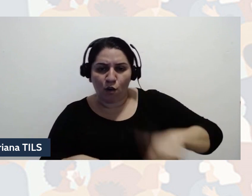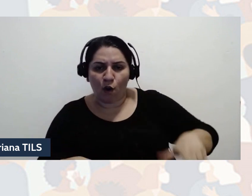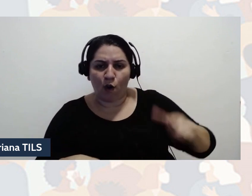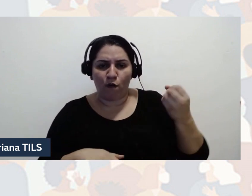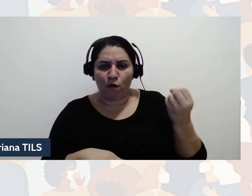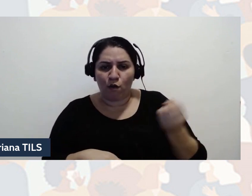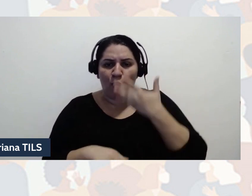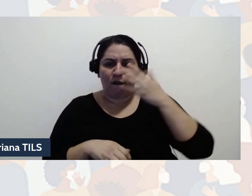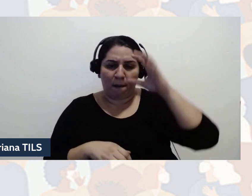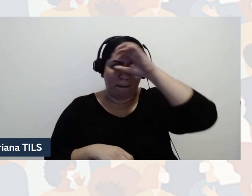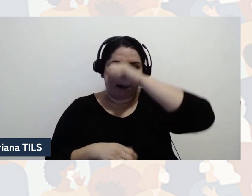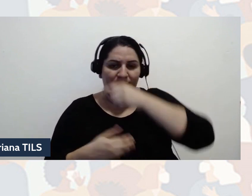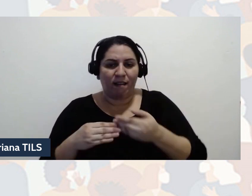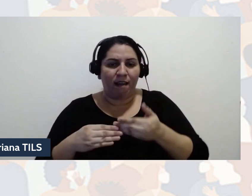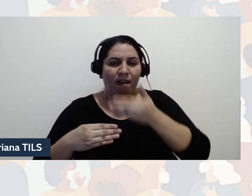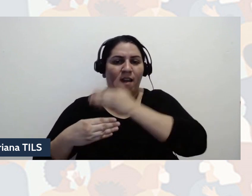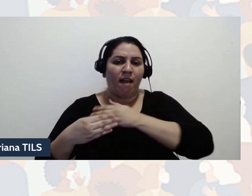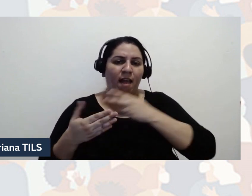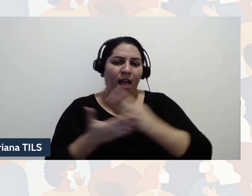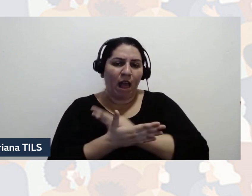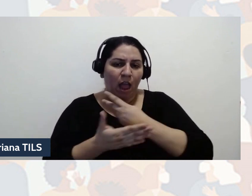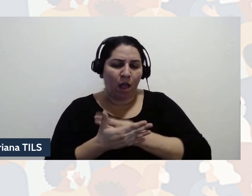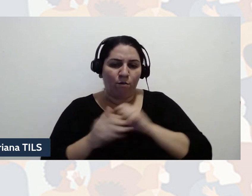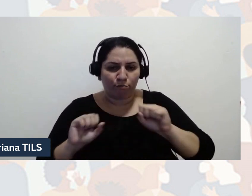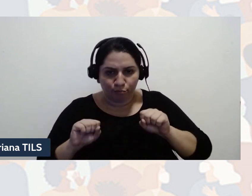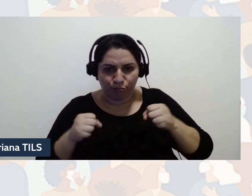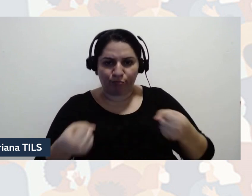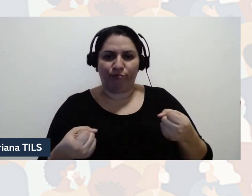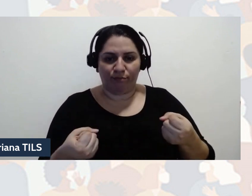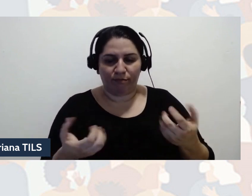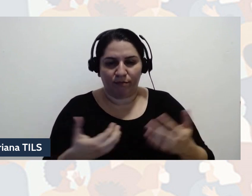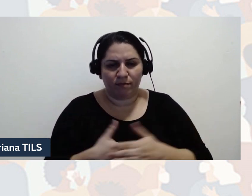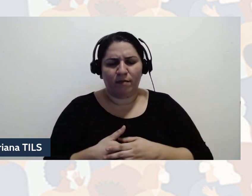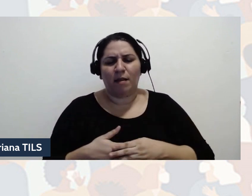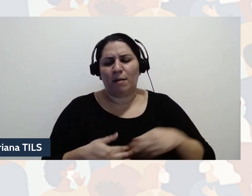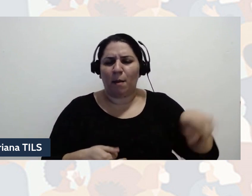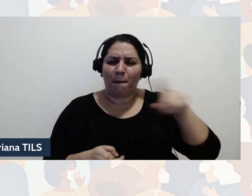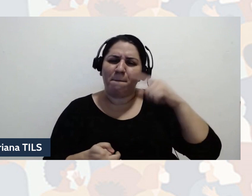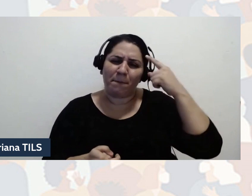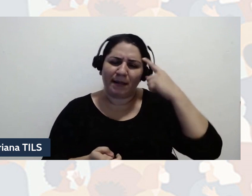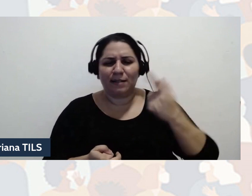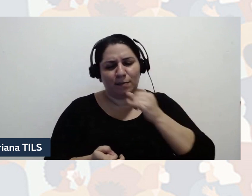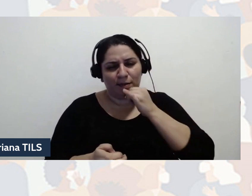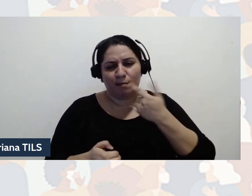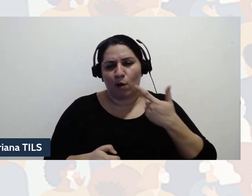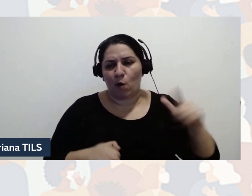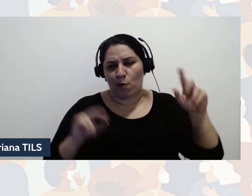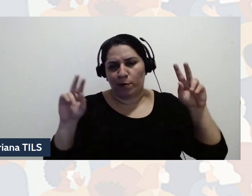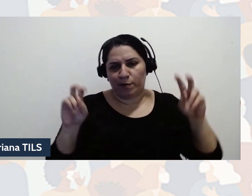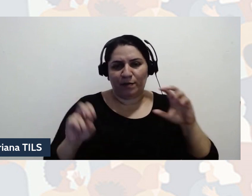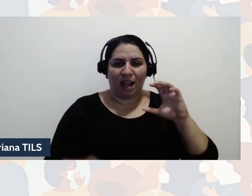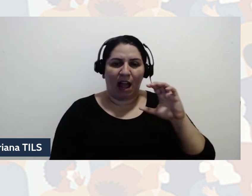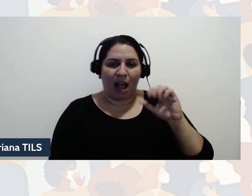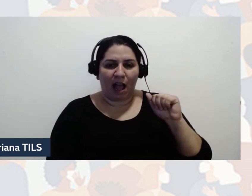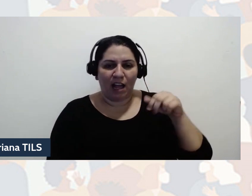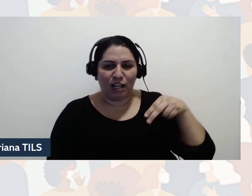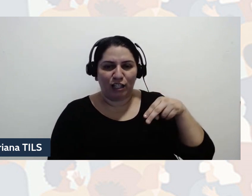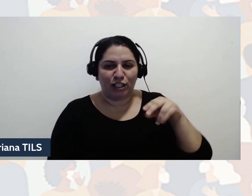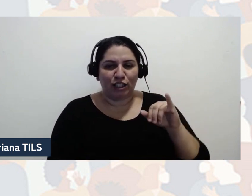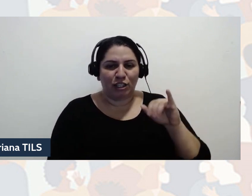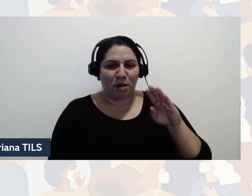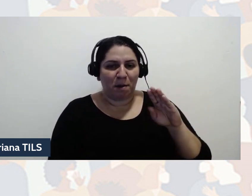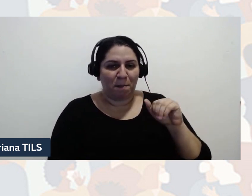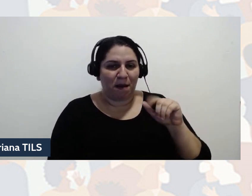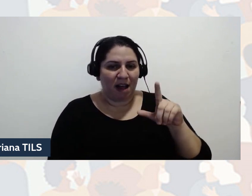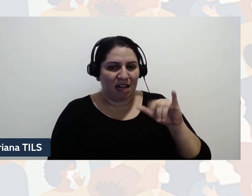os erros. Então, canibalismo não é incomum nesses cenários pós-apocalípticos. E mulheres